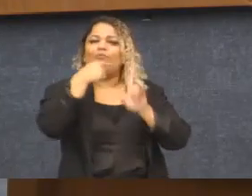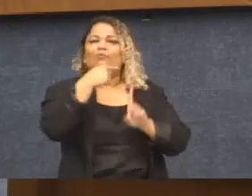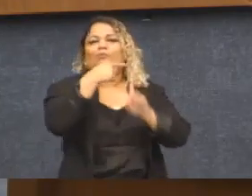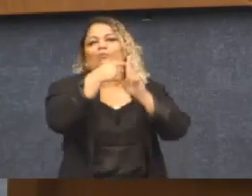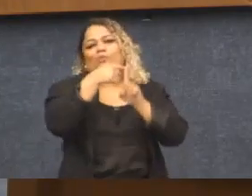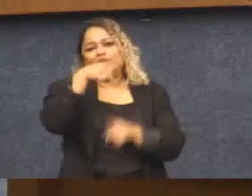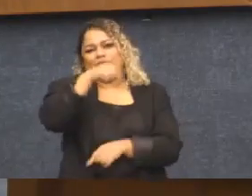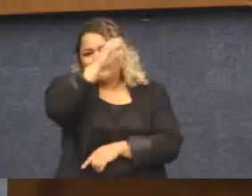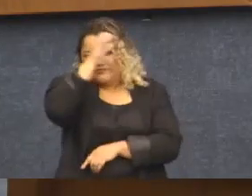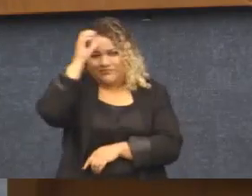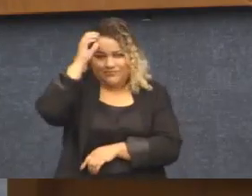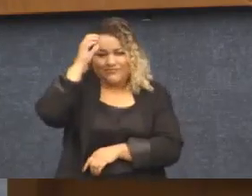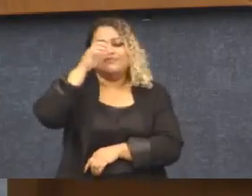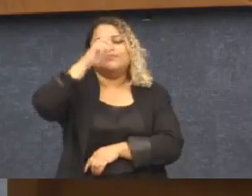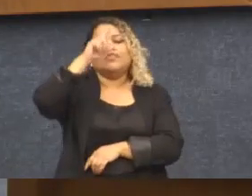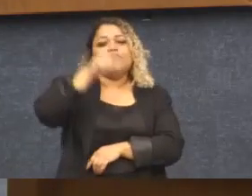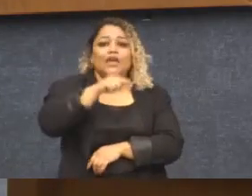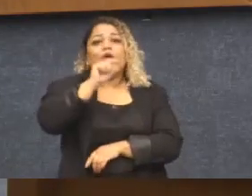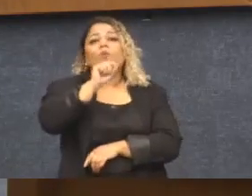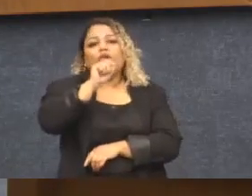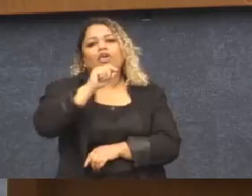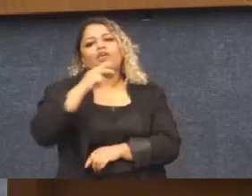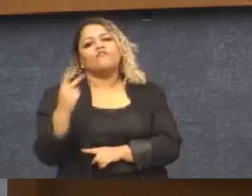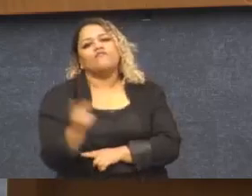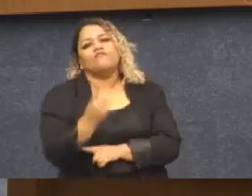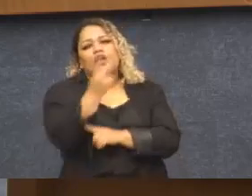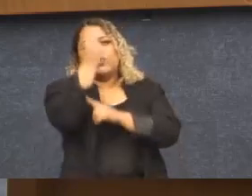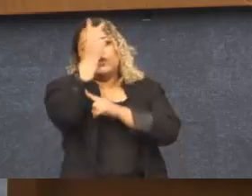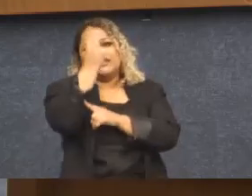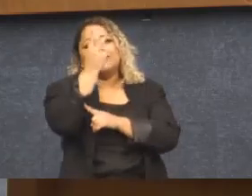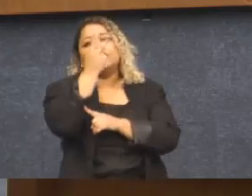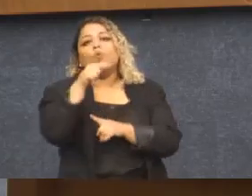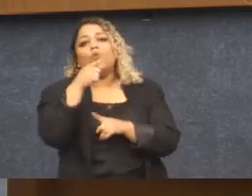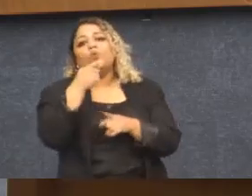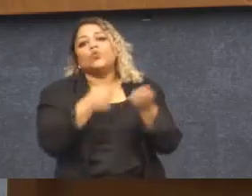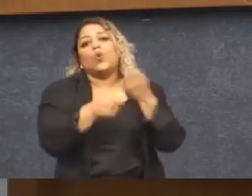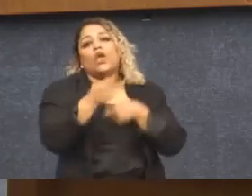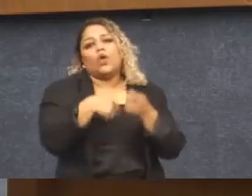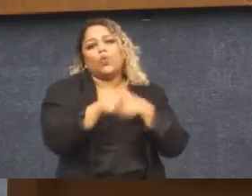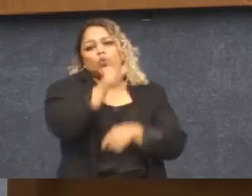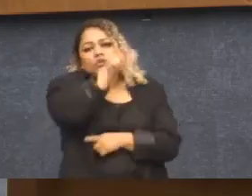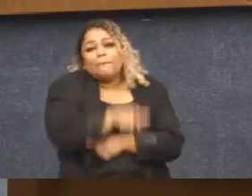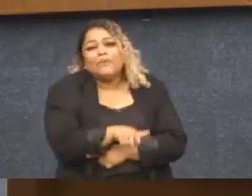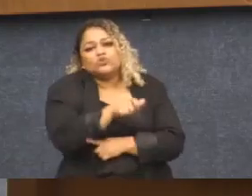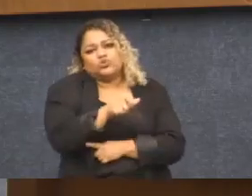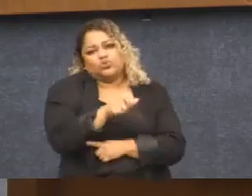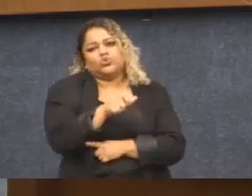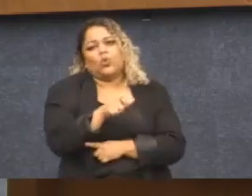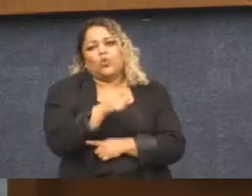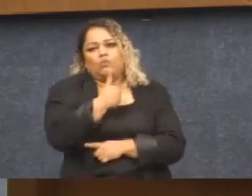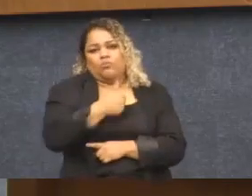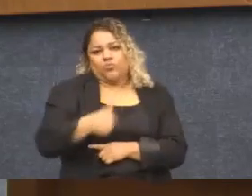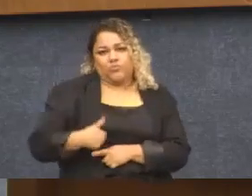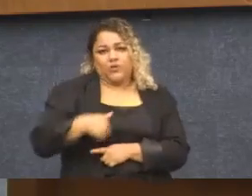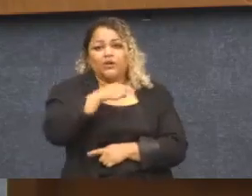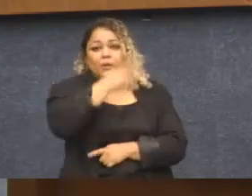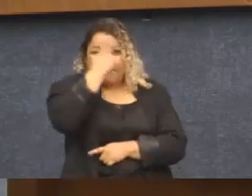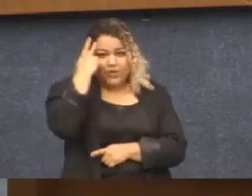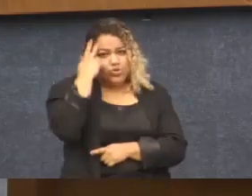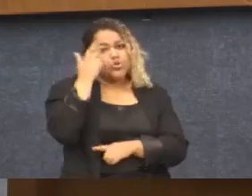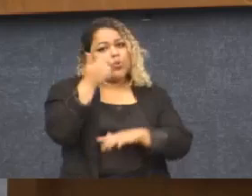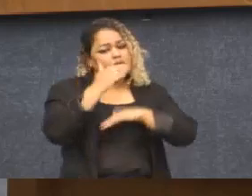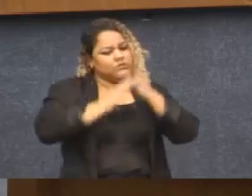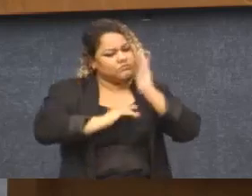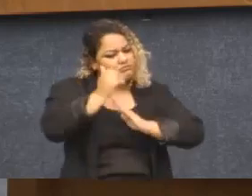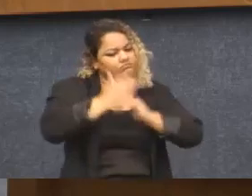Câmara. Trata-se, sobretudo, de valorização do recurso público, bem empregado em pessoas qualificadas que passarão a